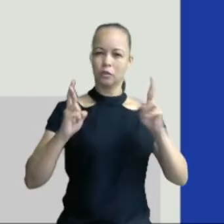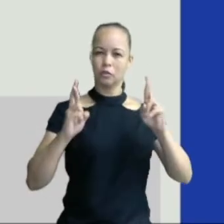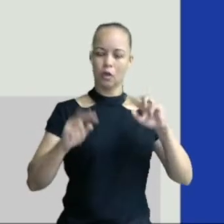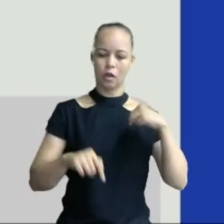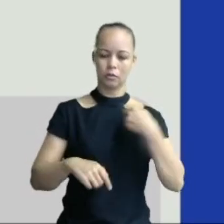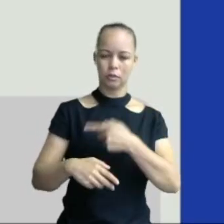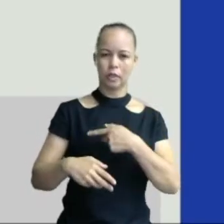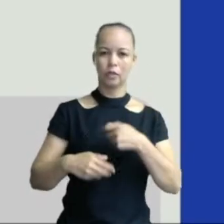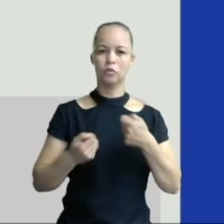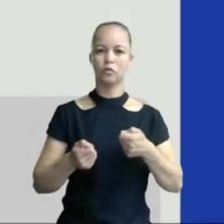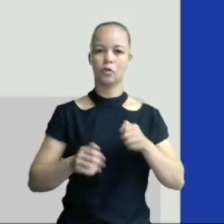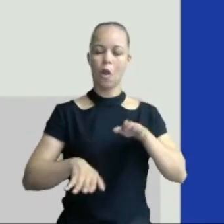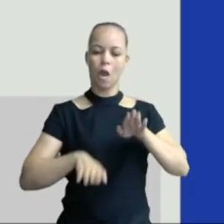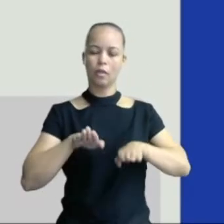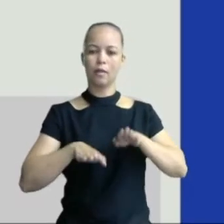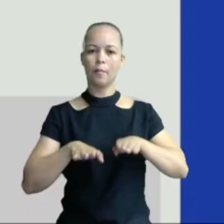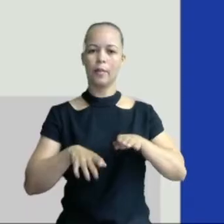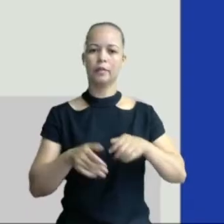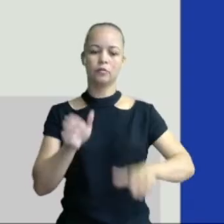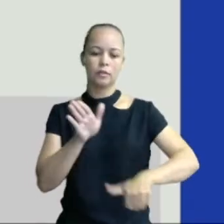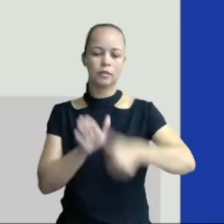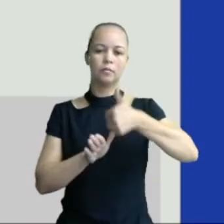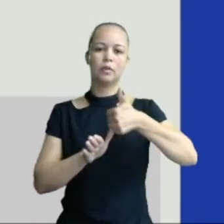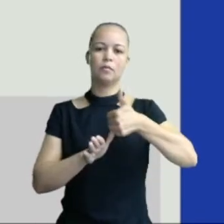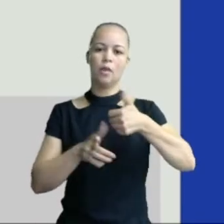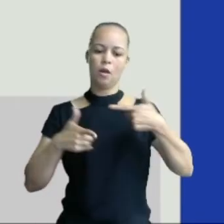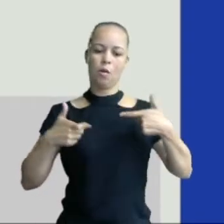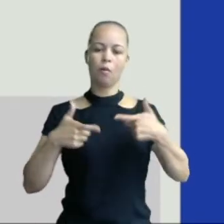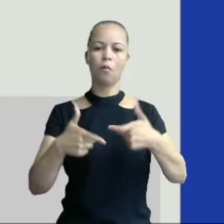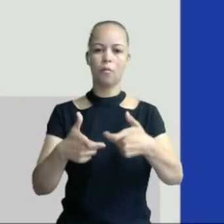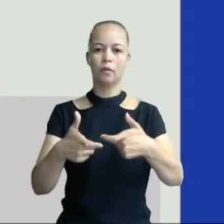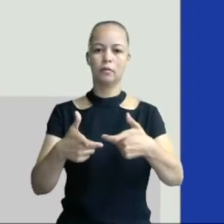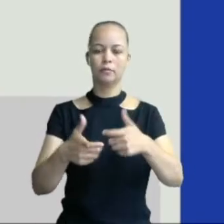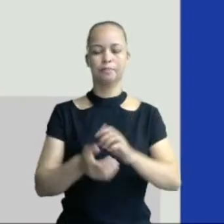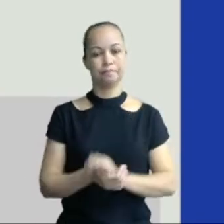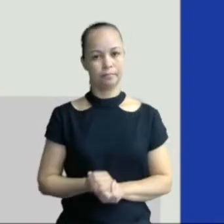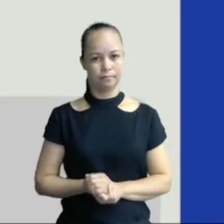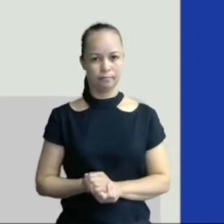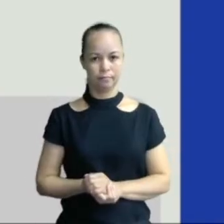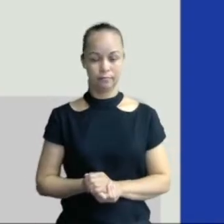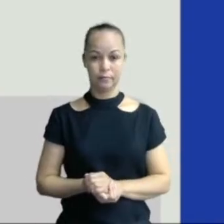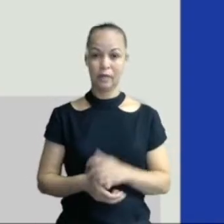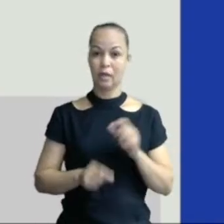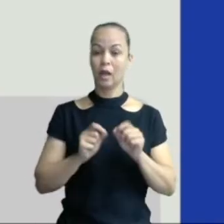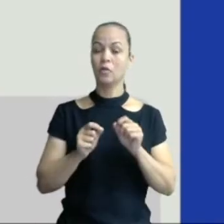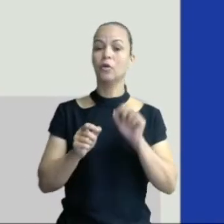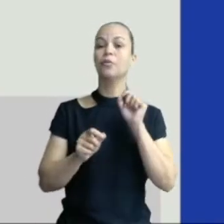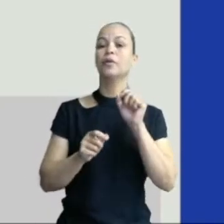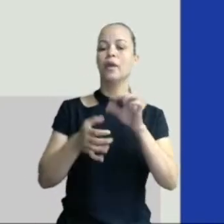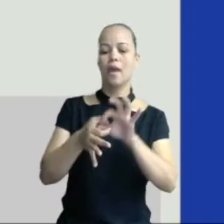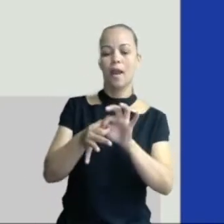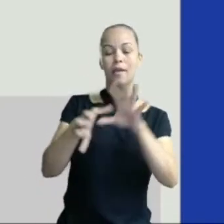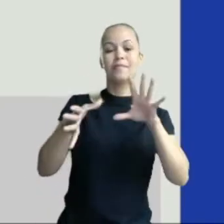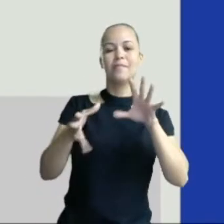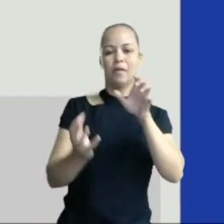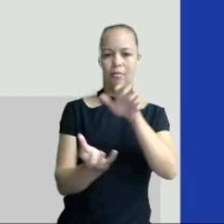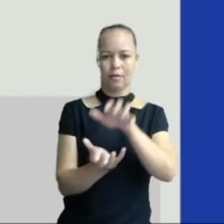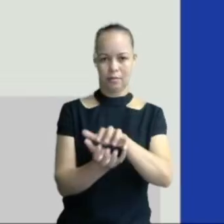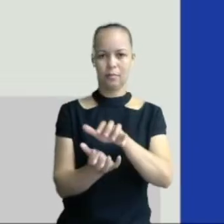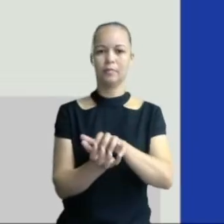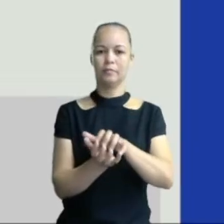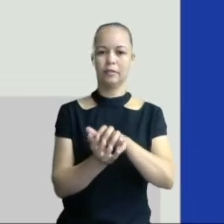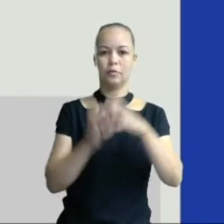causa depende deste primeiro combate. A causa, minha gente, era a libertação de Pernambuco, né?